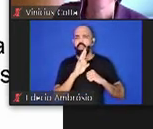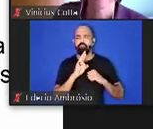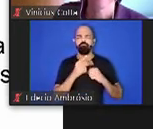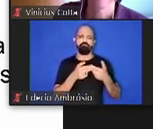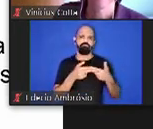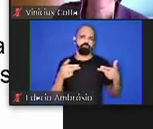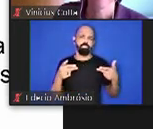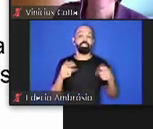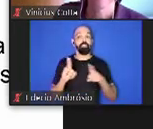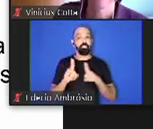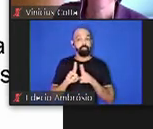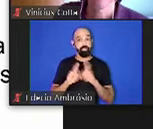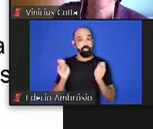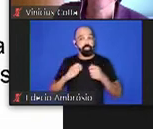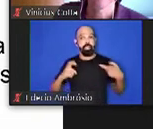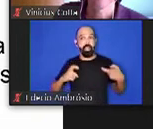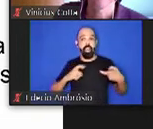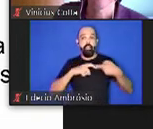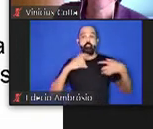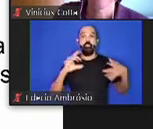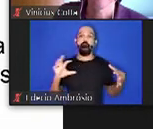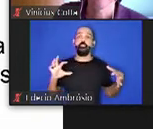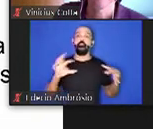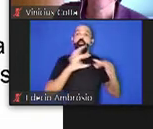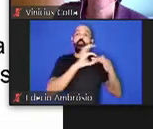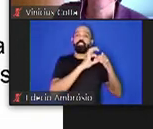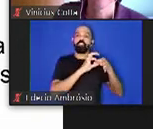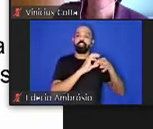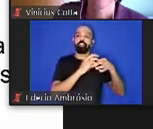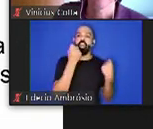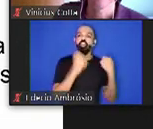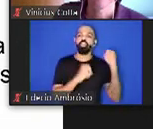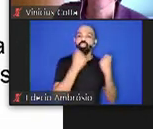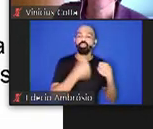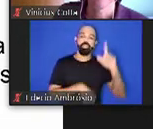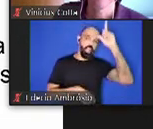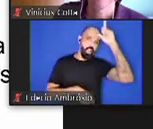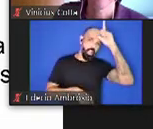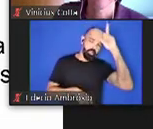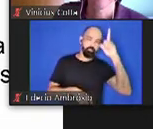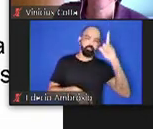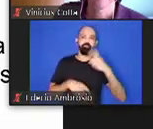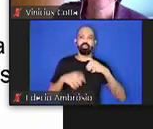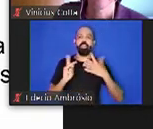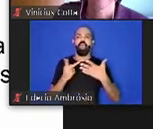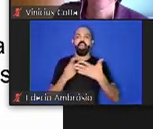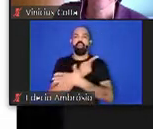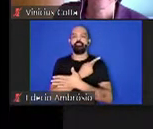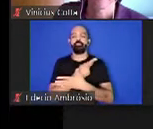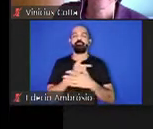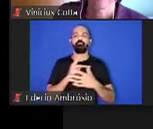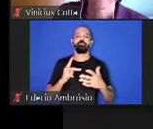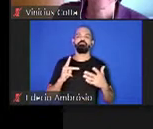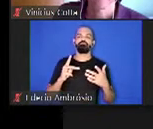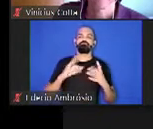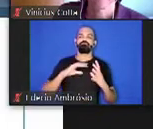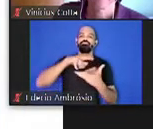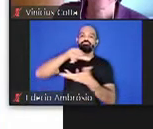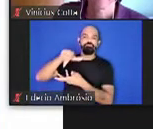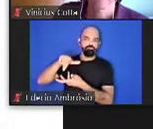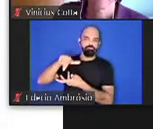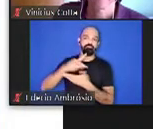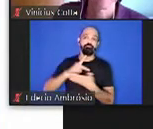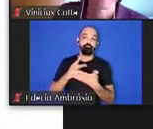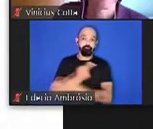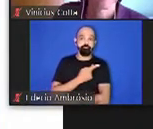possibilidade de se conectar com indústrias alemãs por meio de eventos internacionais, como tem aí